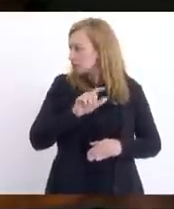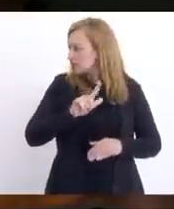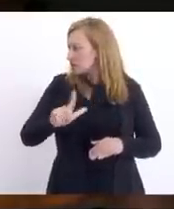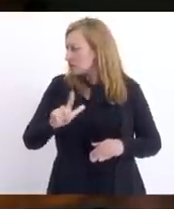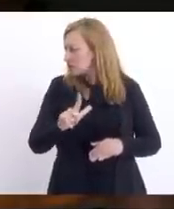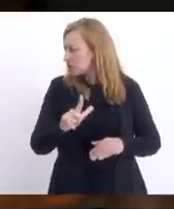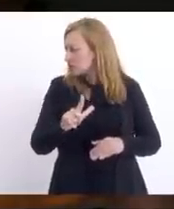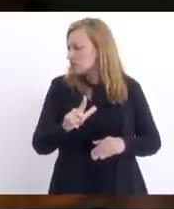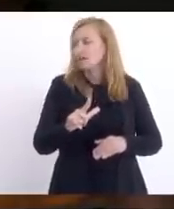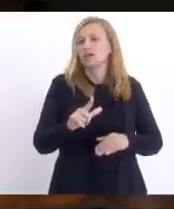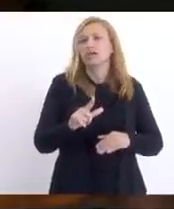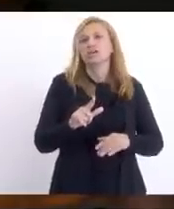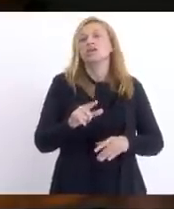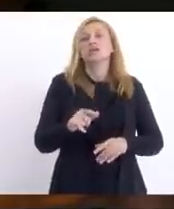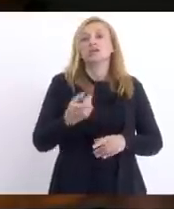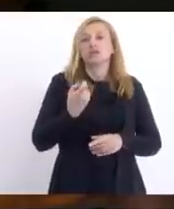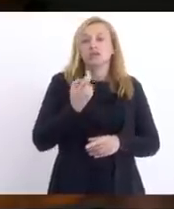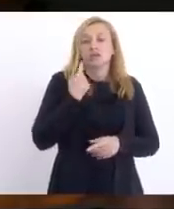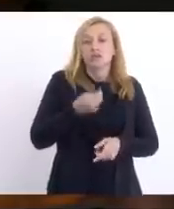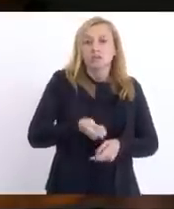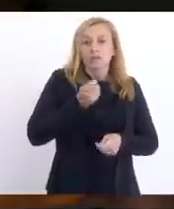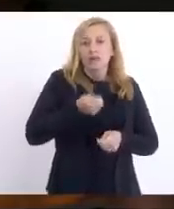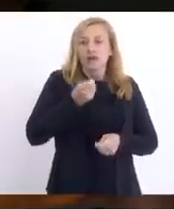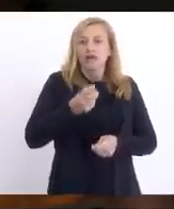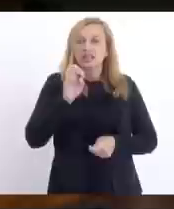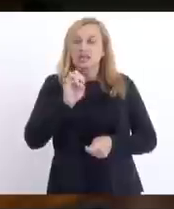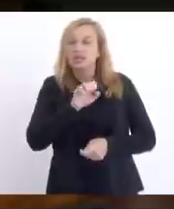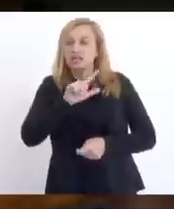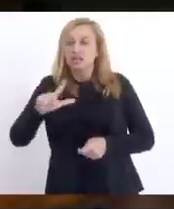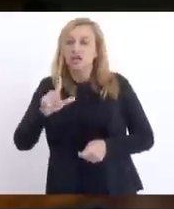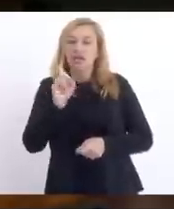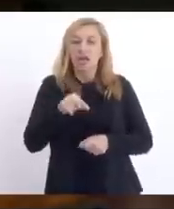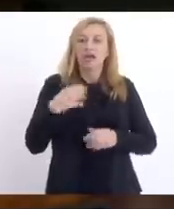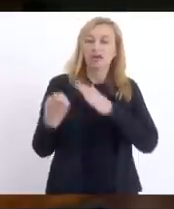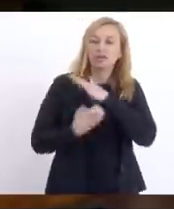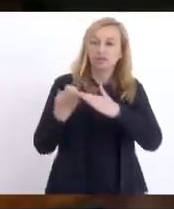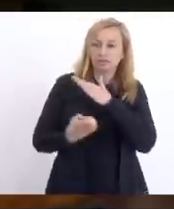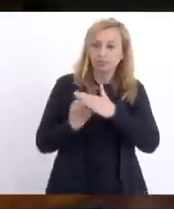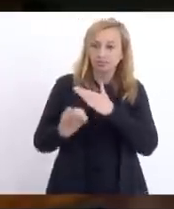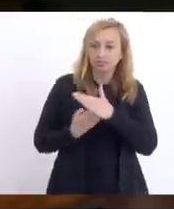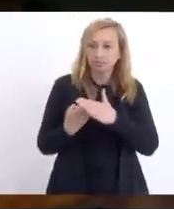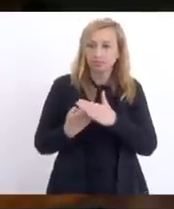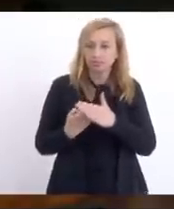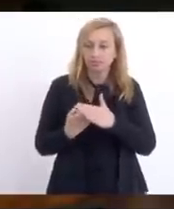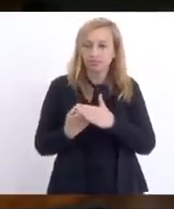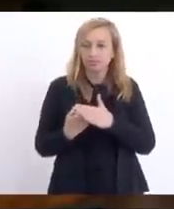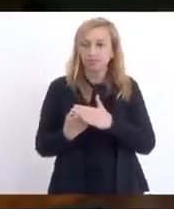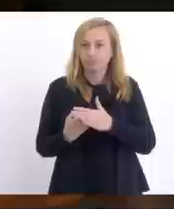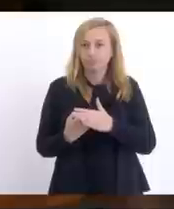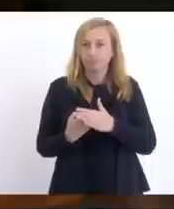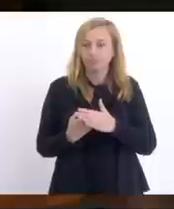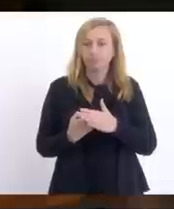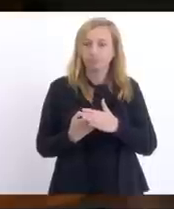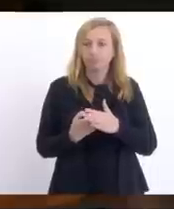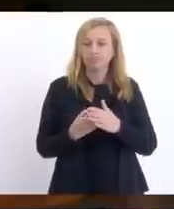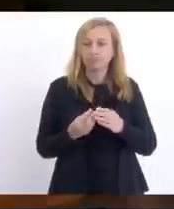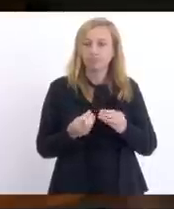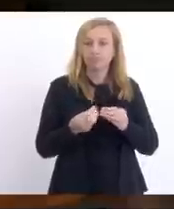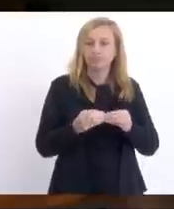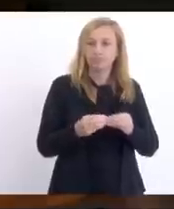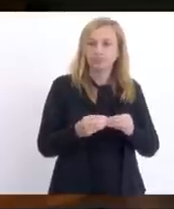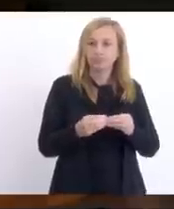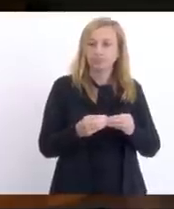ambiental de pescadores artesanais. É a empresa que causou uma chuva de prata no